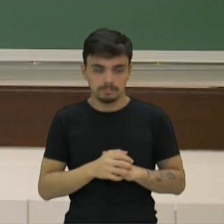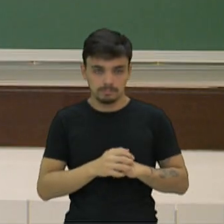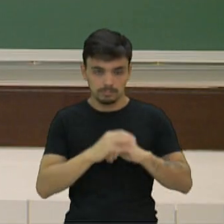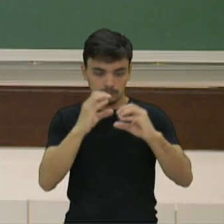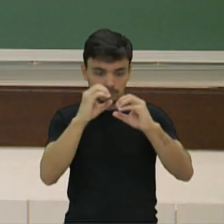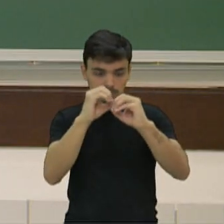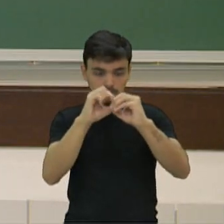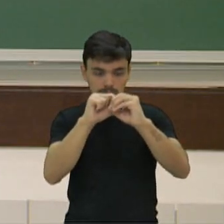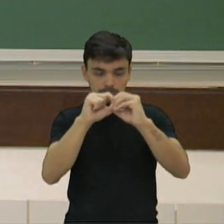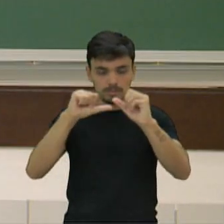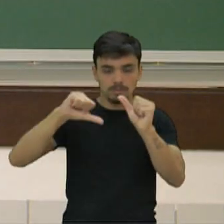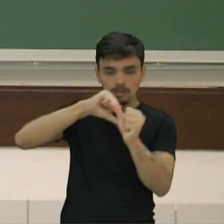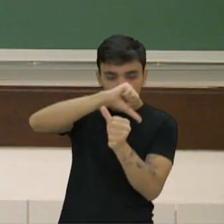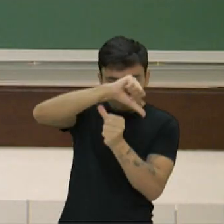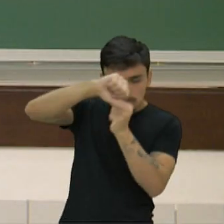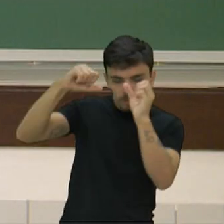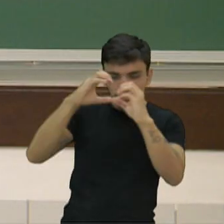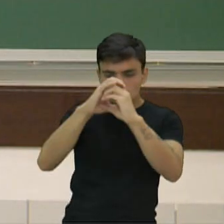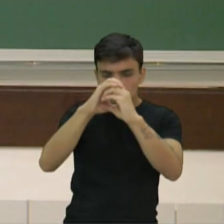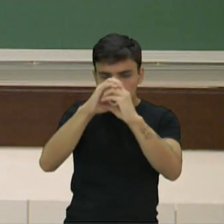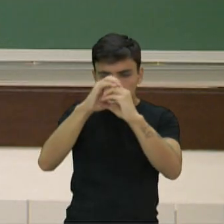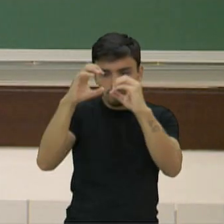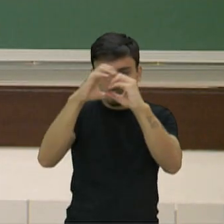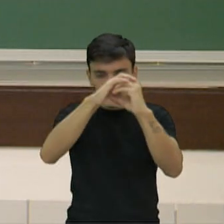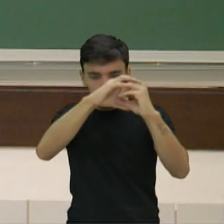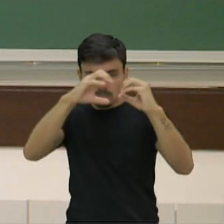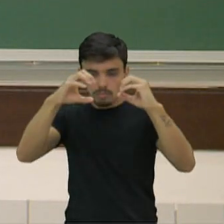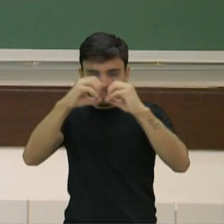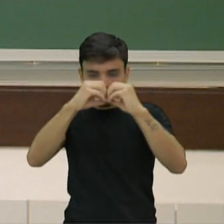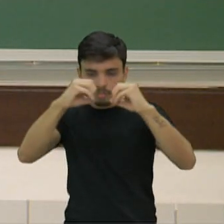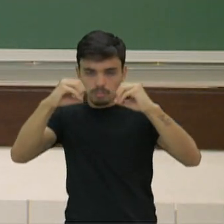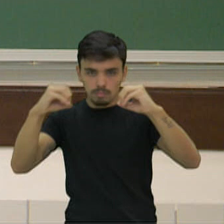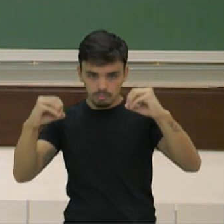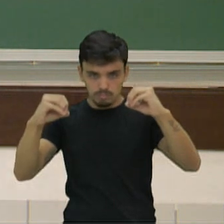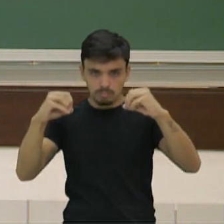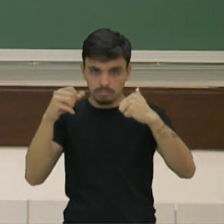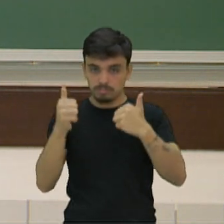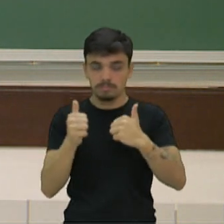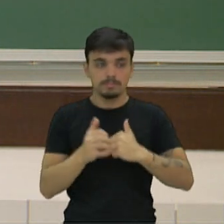até ser liberado como ovócito secundário na tuba uterina, beleza?